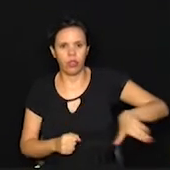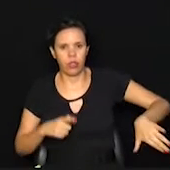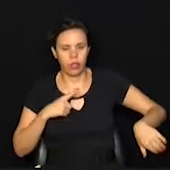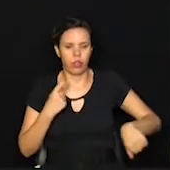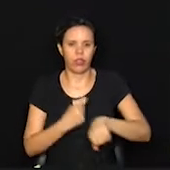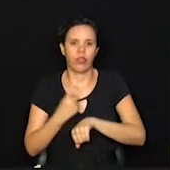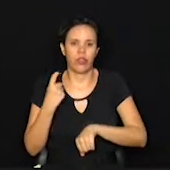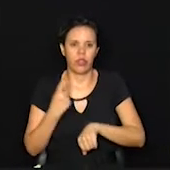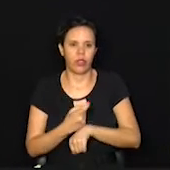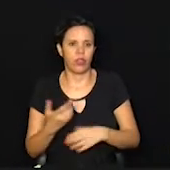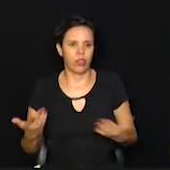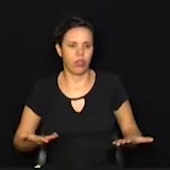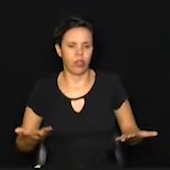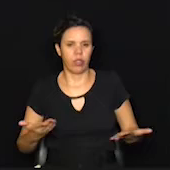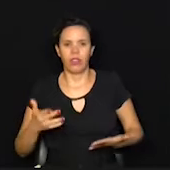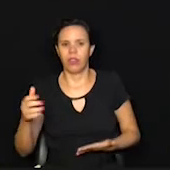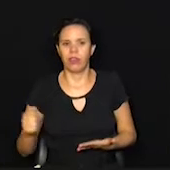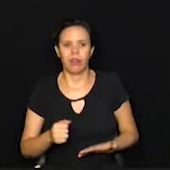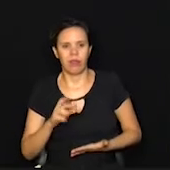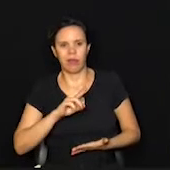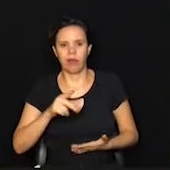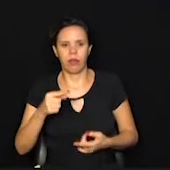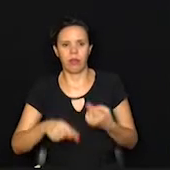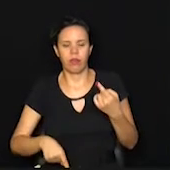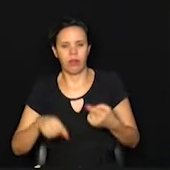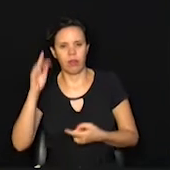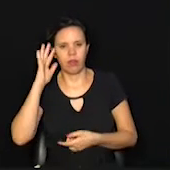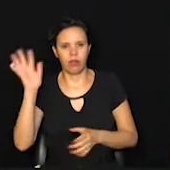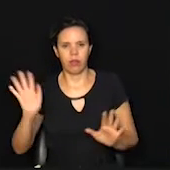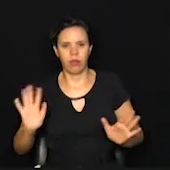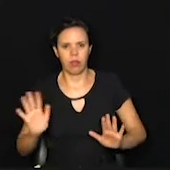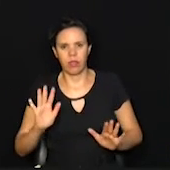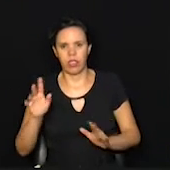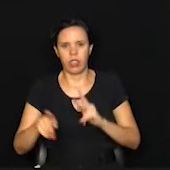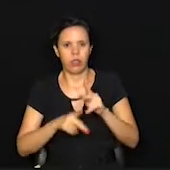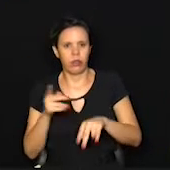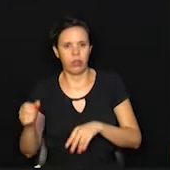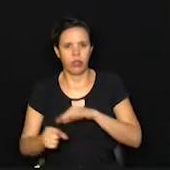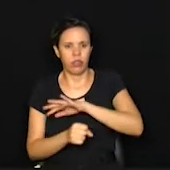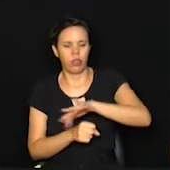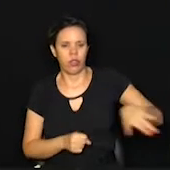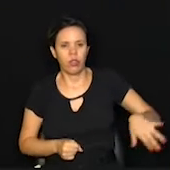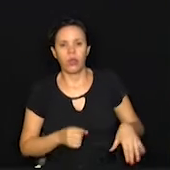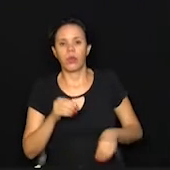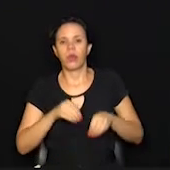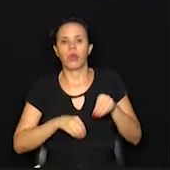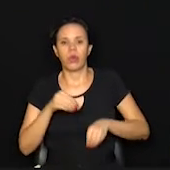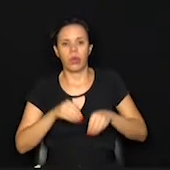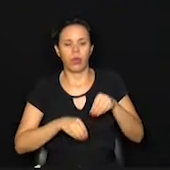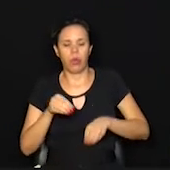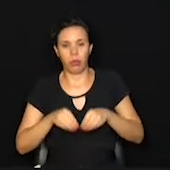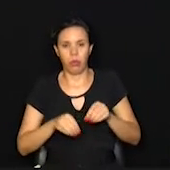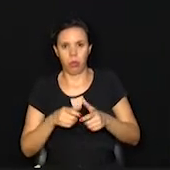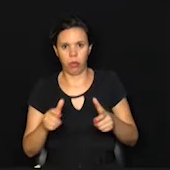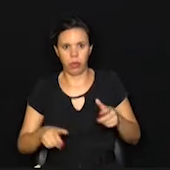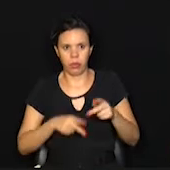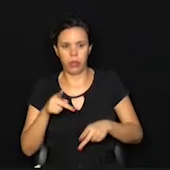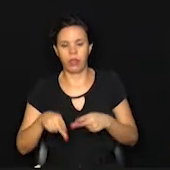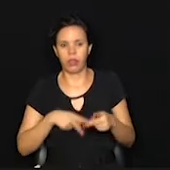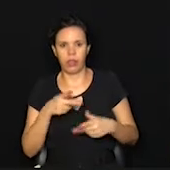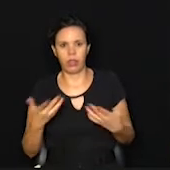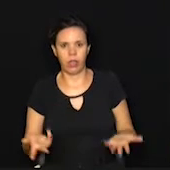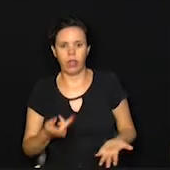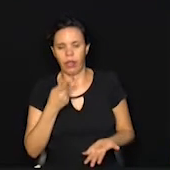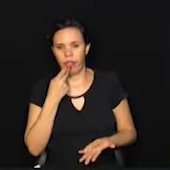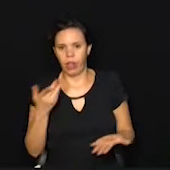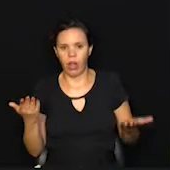tinha descoberto que agora o golpe não era tão legal quando eles imaginavam que os golpistas não queria sair eu quis montaram uma frente Ampla as pessoas